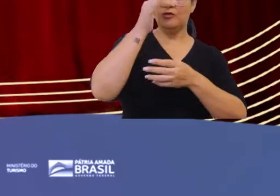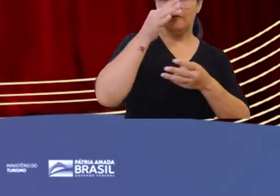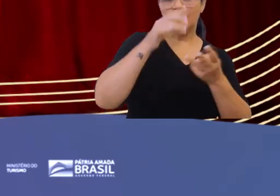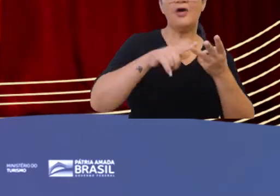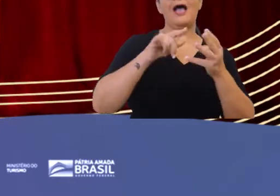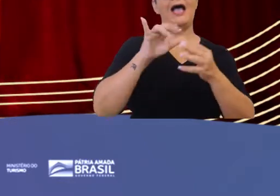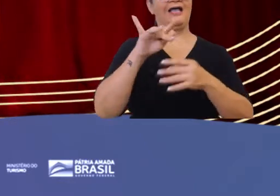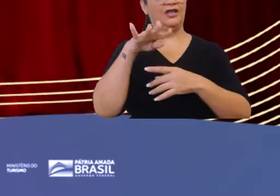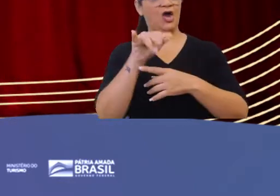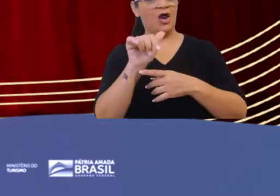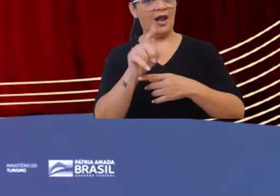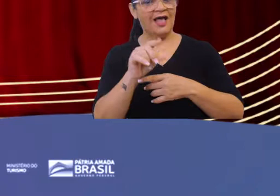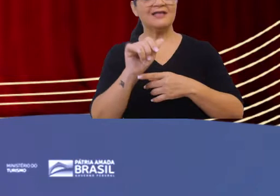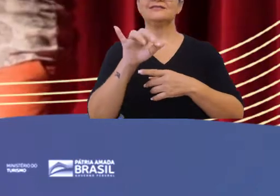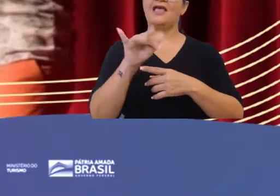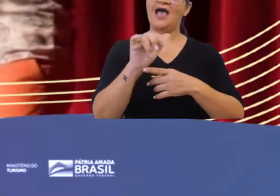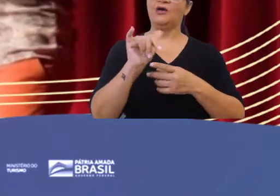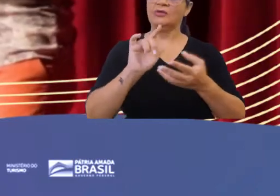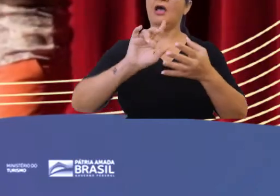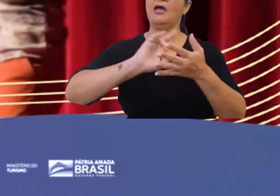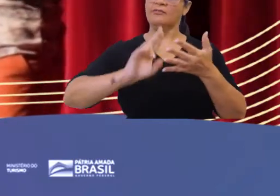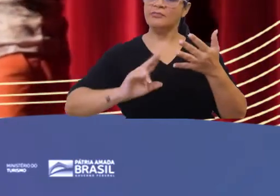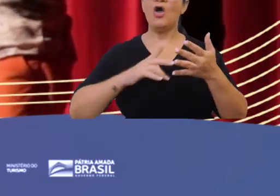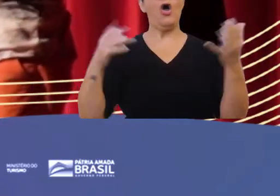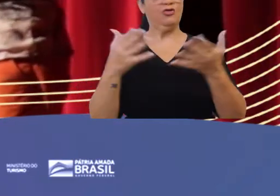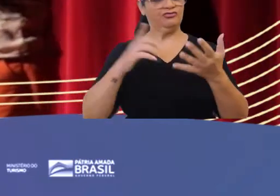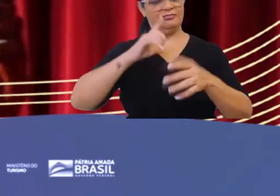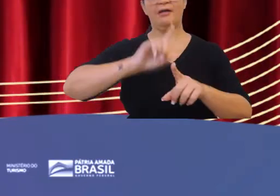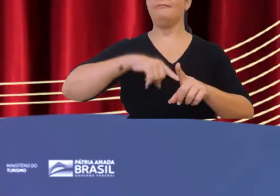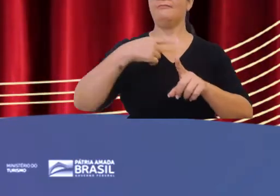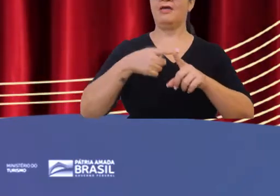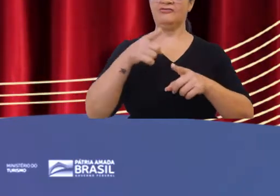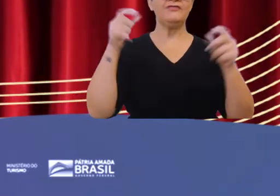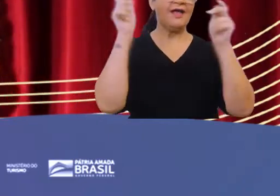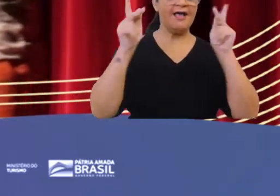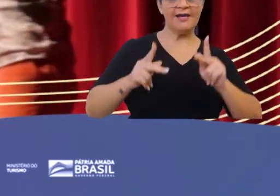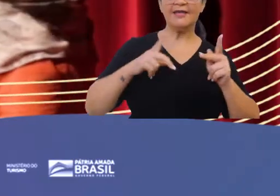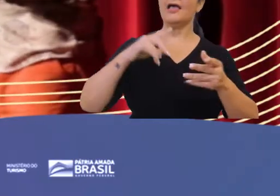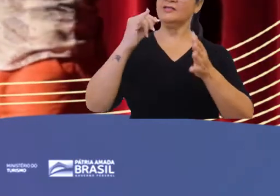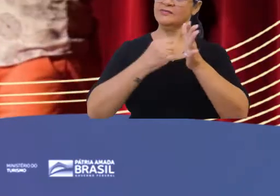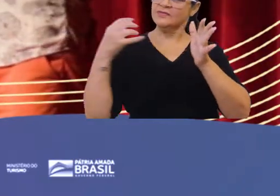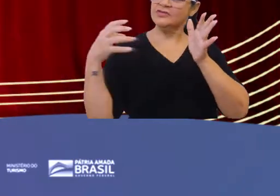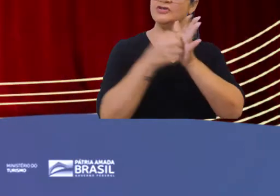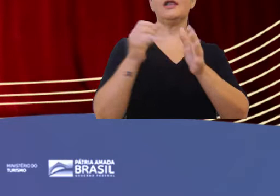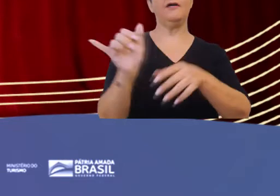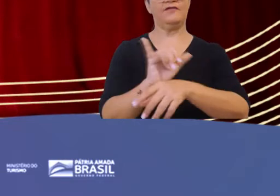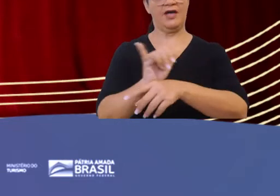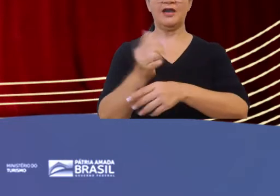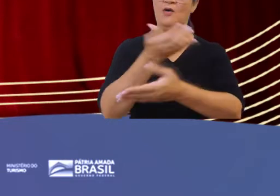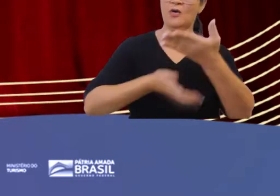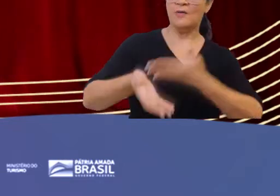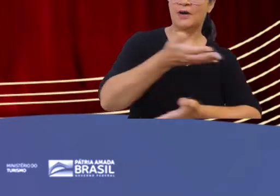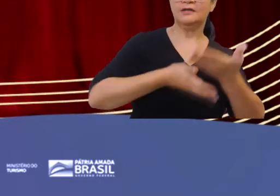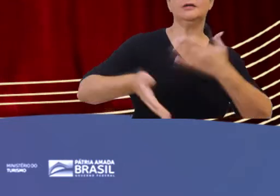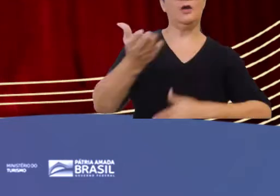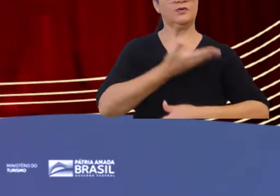de Fulô, Radiola Serra Alta e Banda Plugins. E hoje tem muito mais. Então, fica ligado, se inscreve em nosso